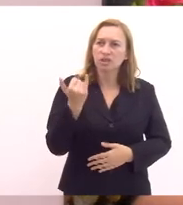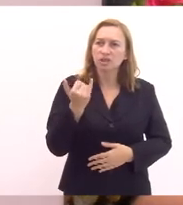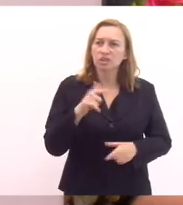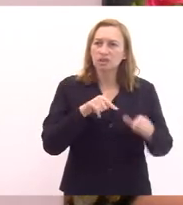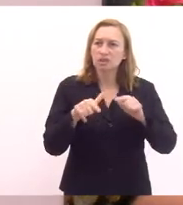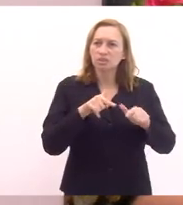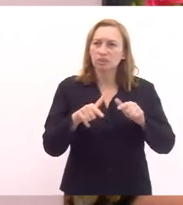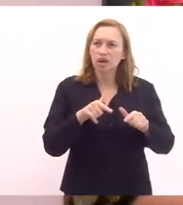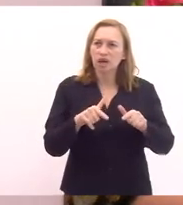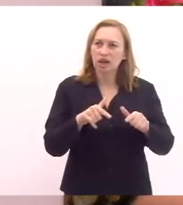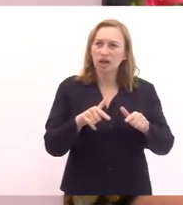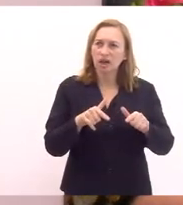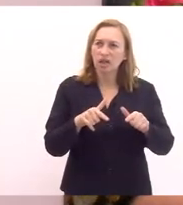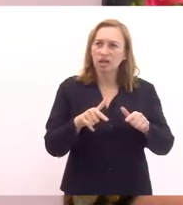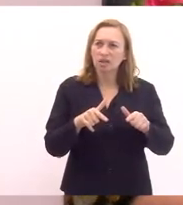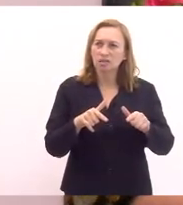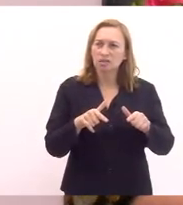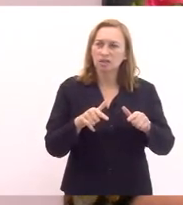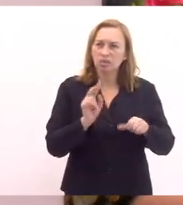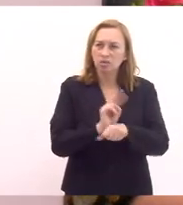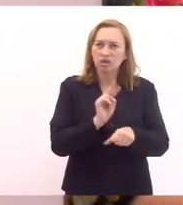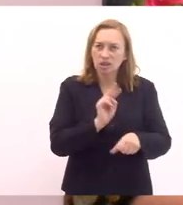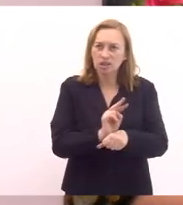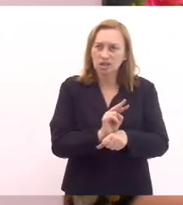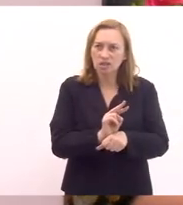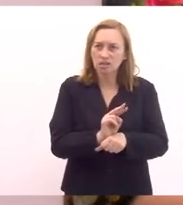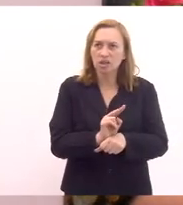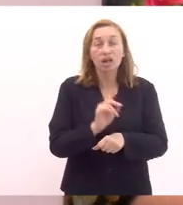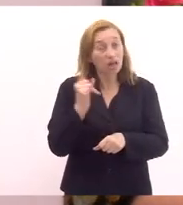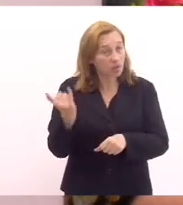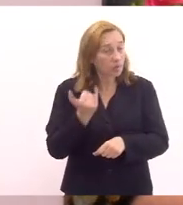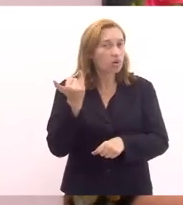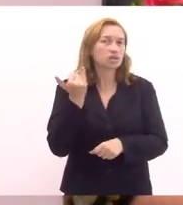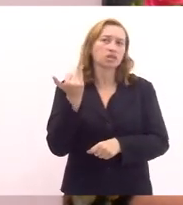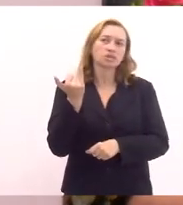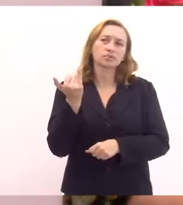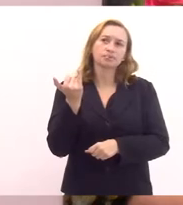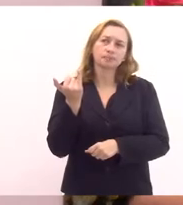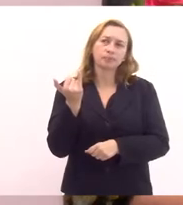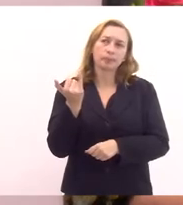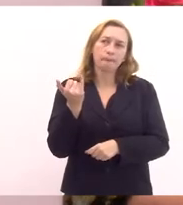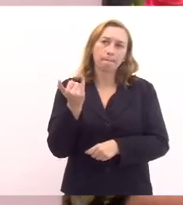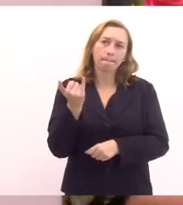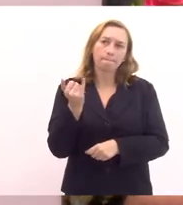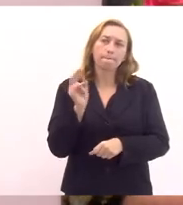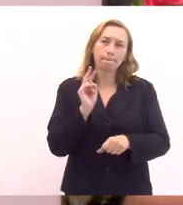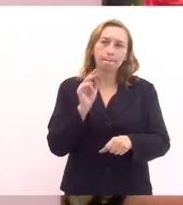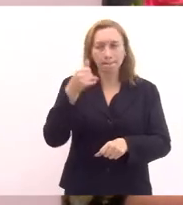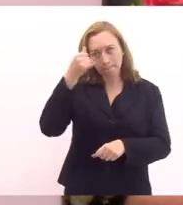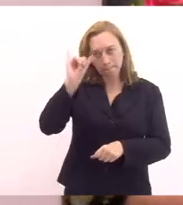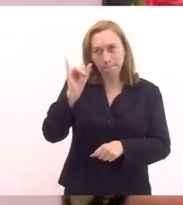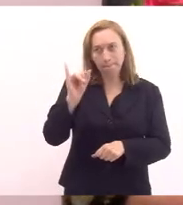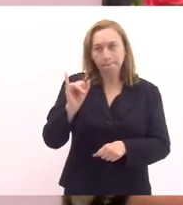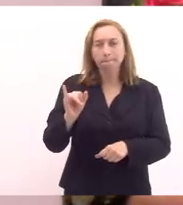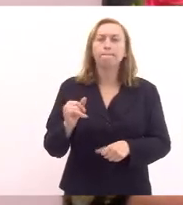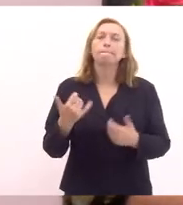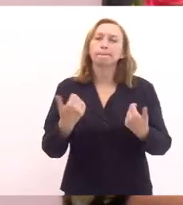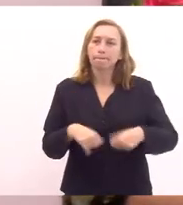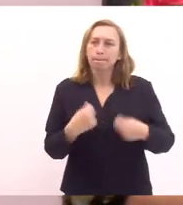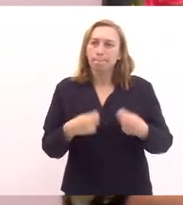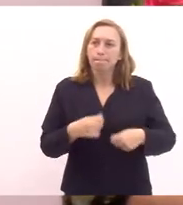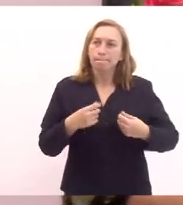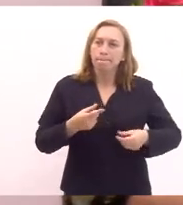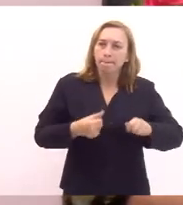a gente não trabalhar com a punição trabalhar na prevenção Isso é uma ferramenta importante cima para a prevenção né E a gente tem